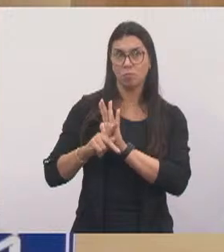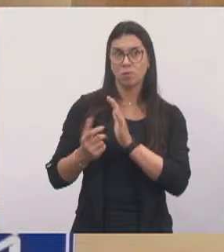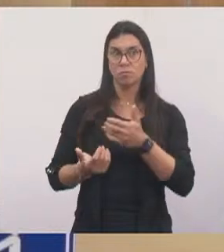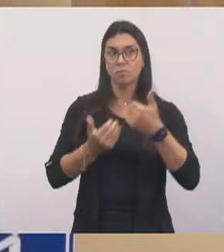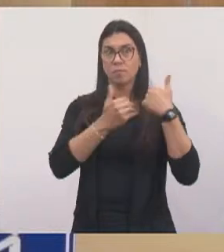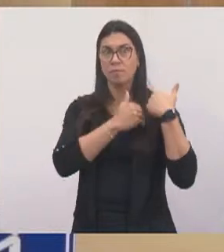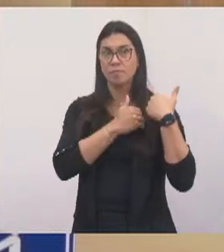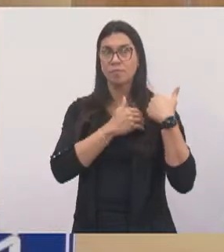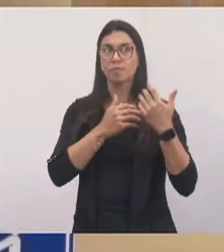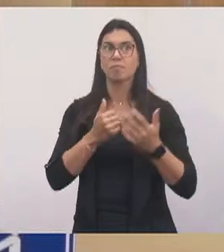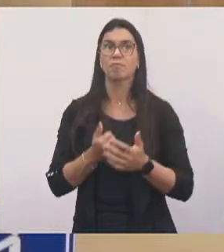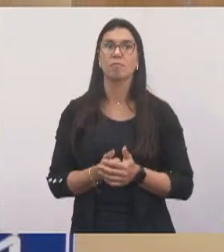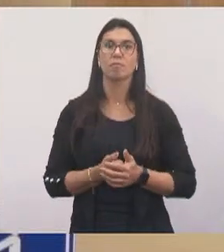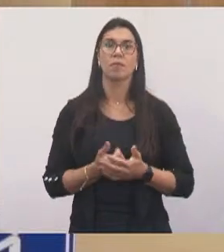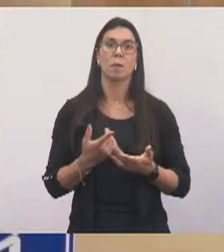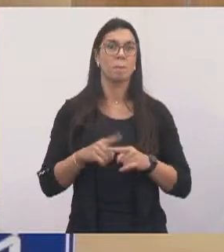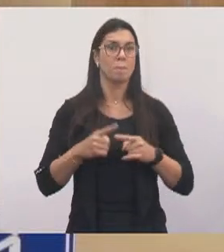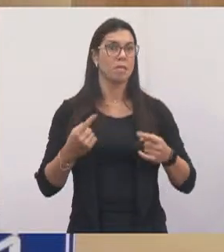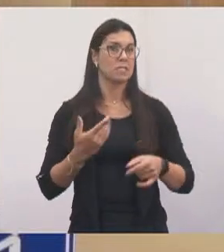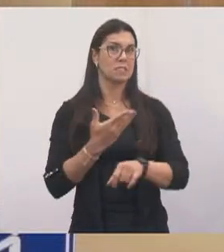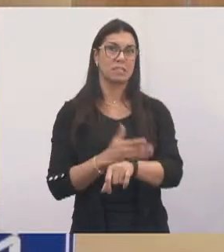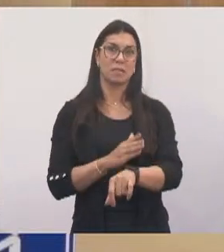ter efetividade na prática.